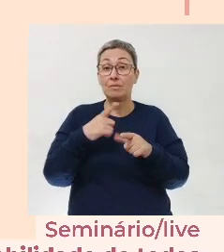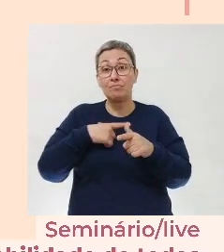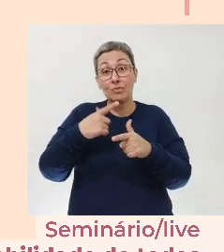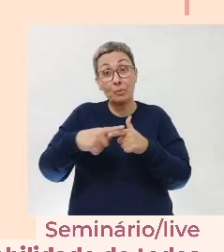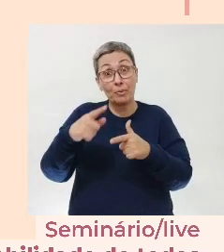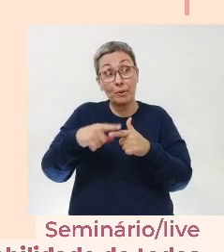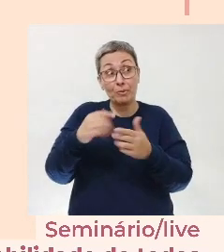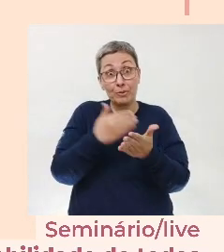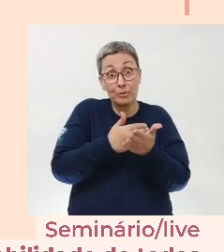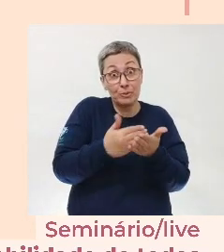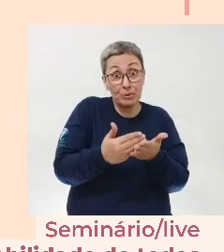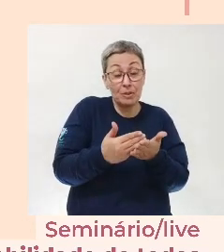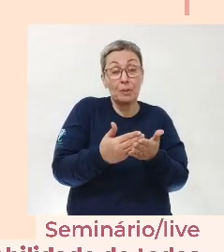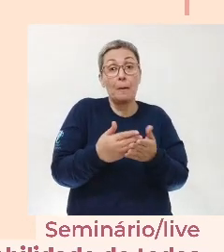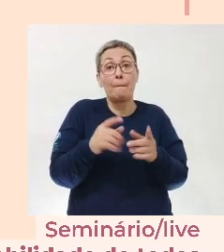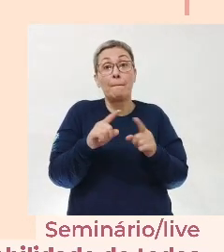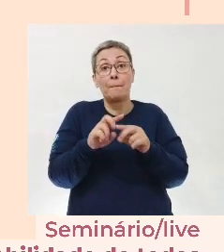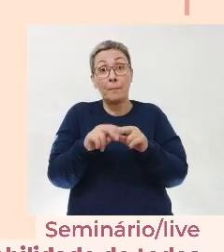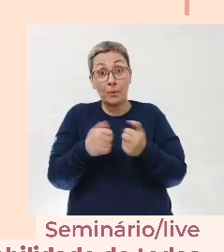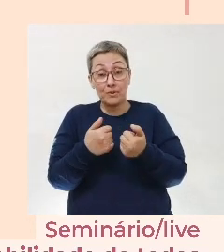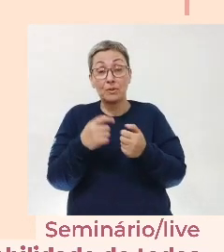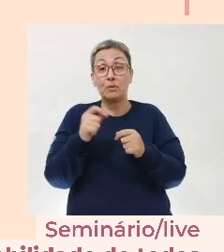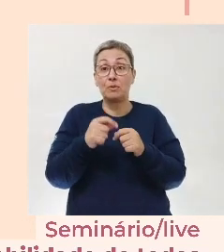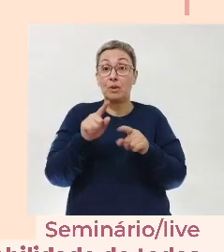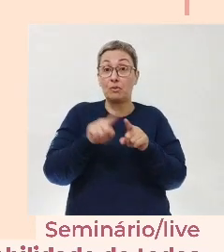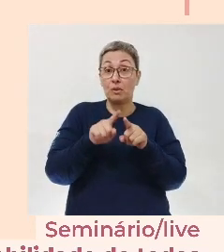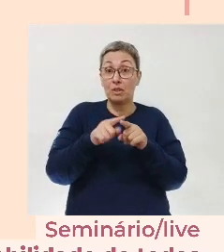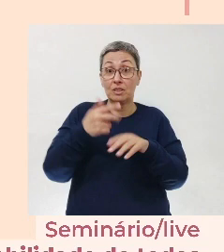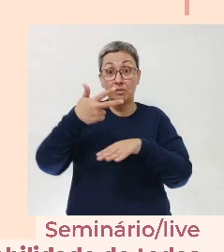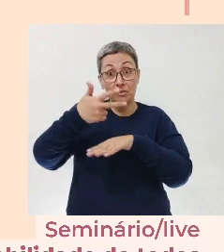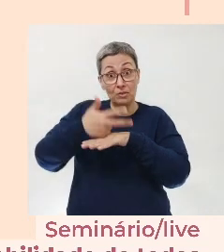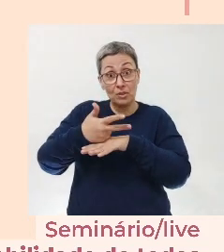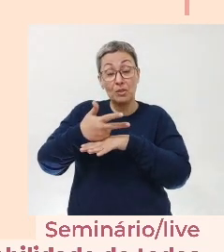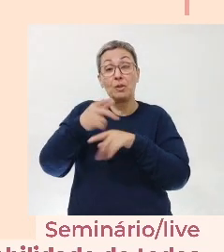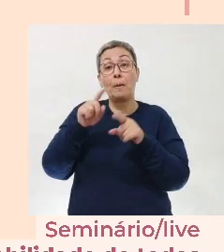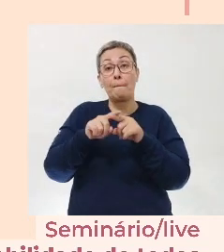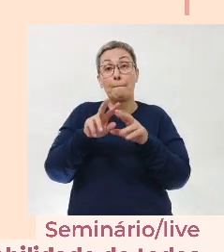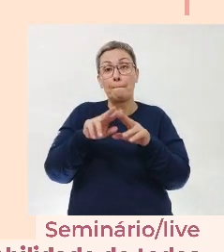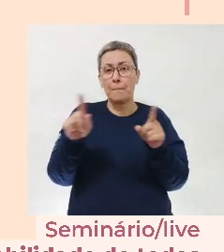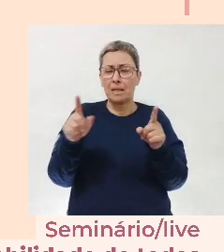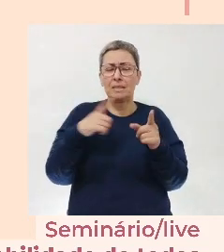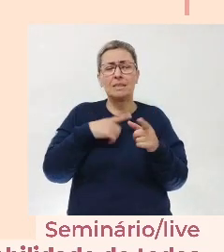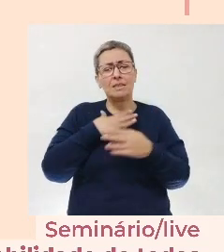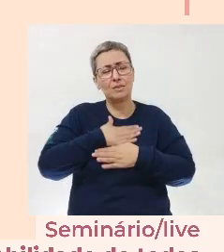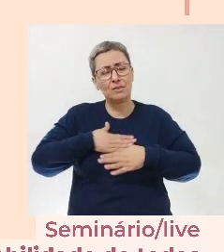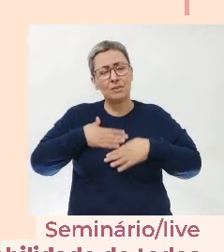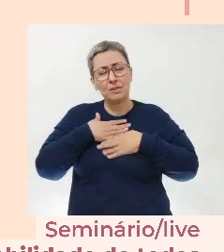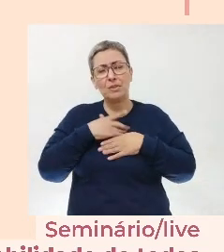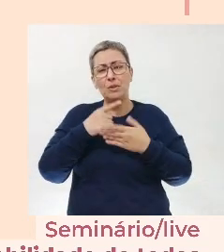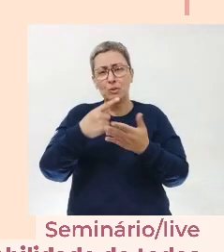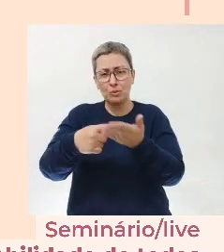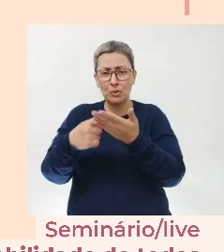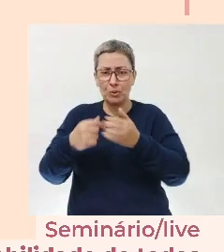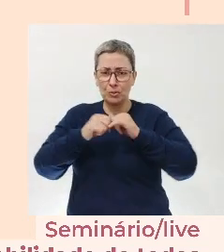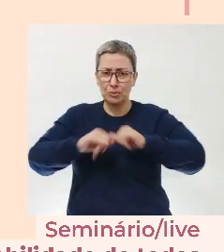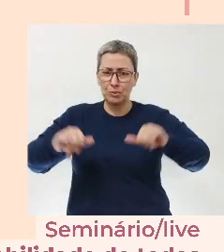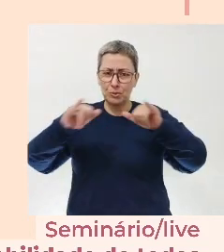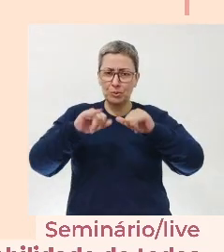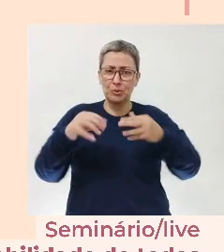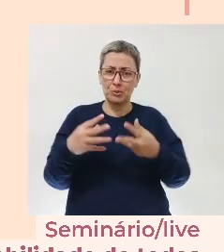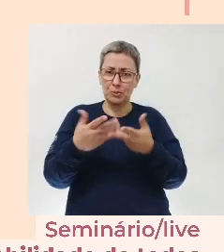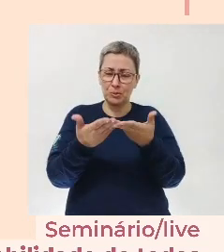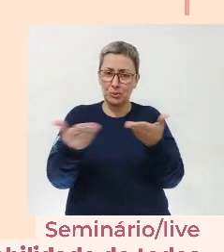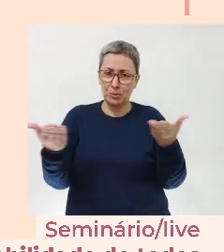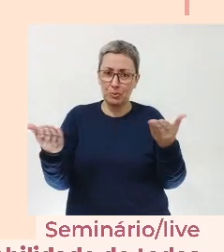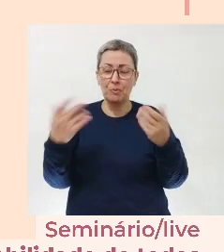agora ficaram aqui com a gente. Nós tivemos um probleminha logo no início, por isso foi feita essa filmagem, tá? Mas a gente tem o